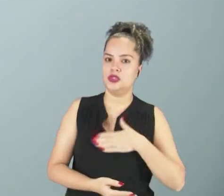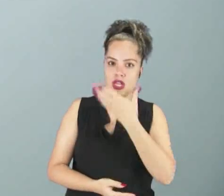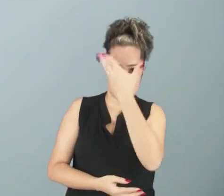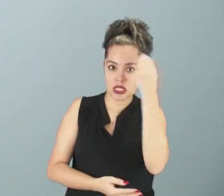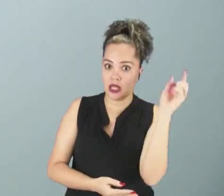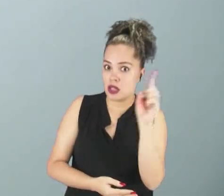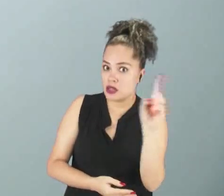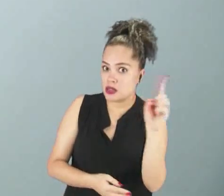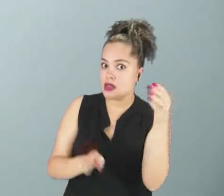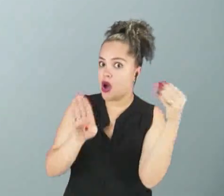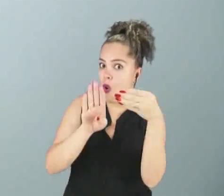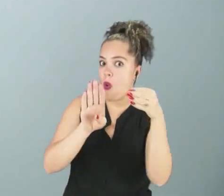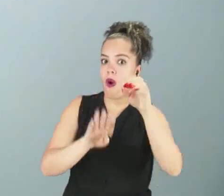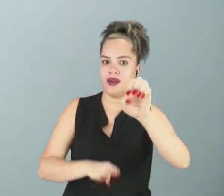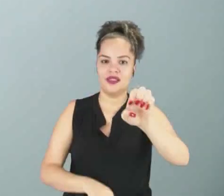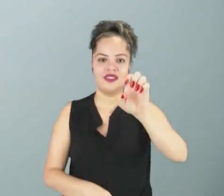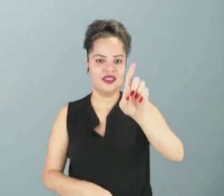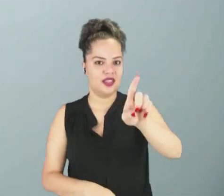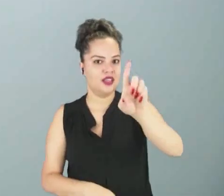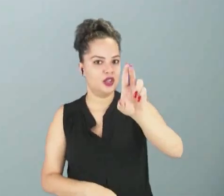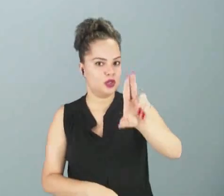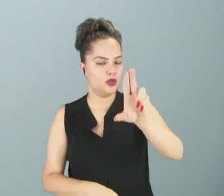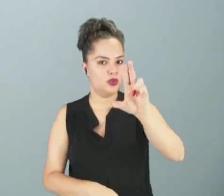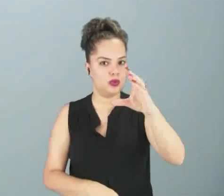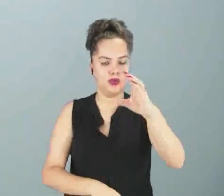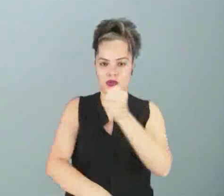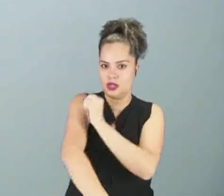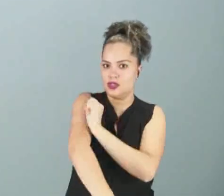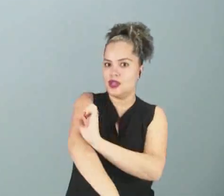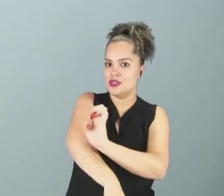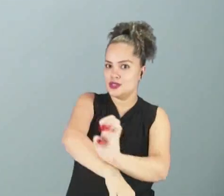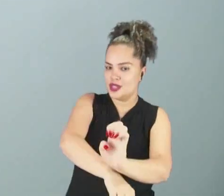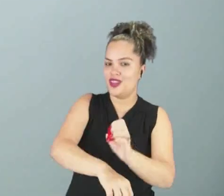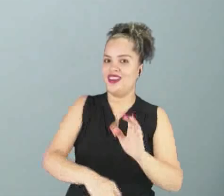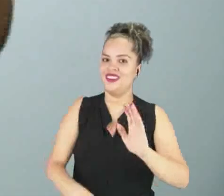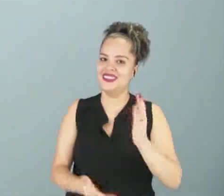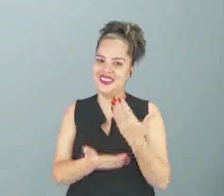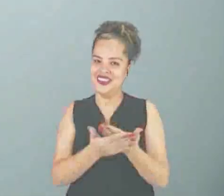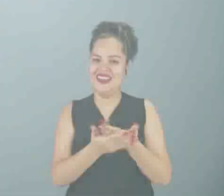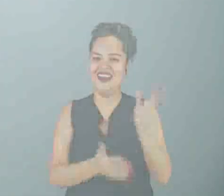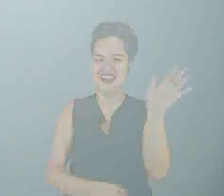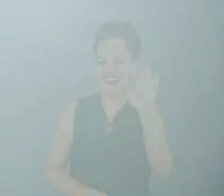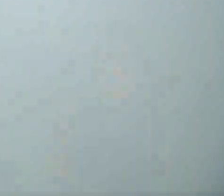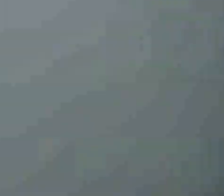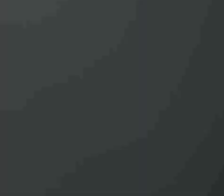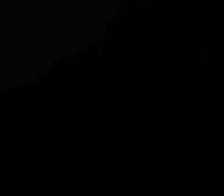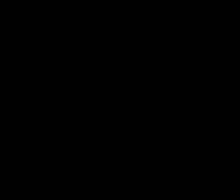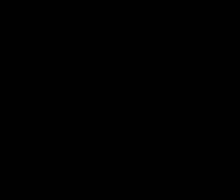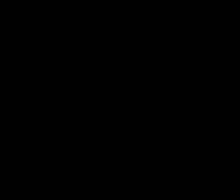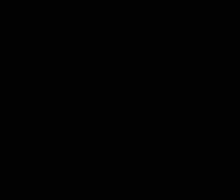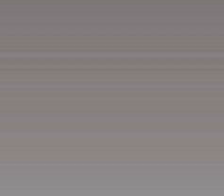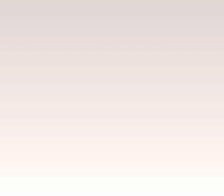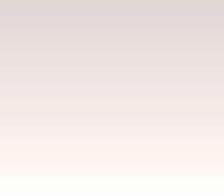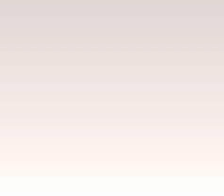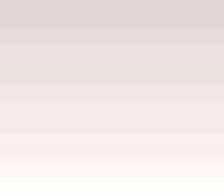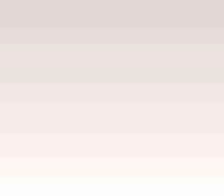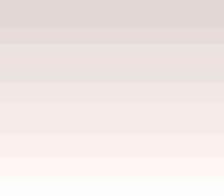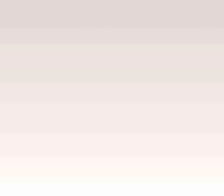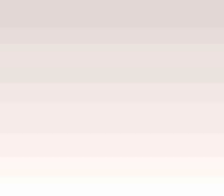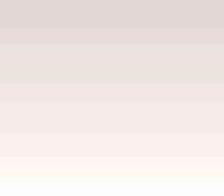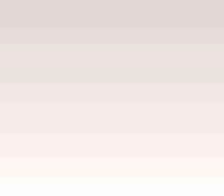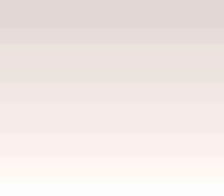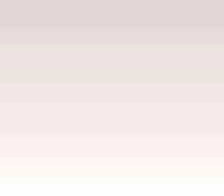esqueçam de acessar o portal Eduque da Secretaria de Educação e até o nosso próximo encontro. Tchau!